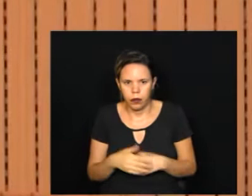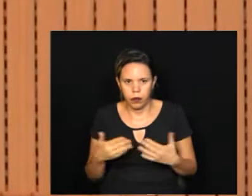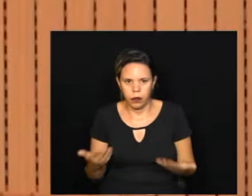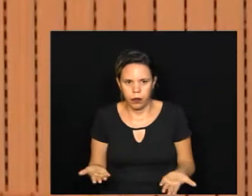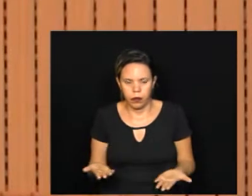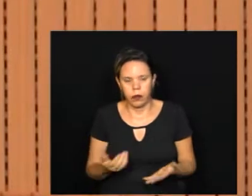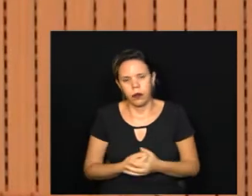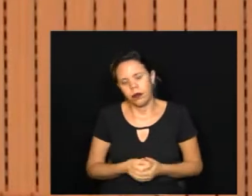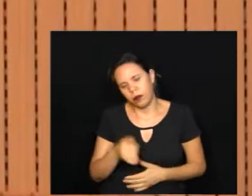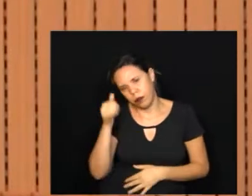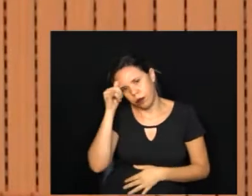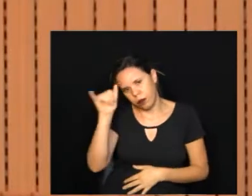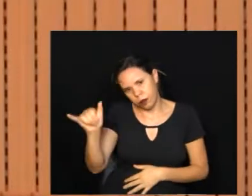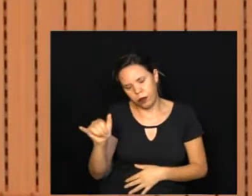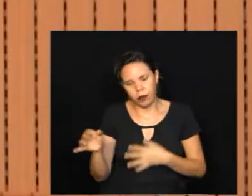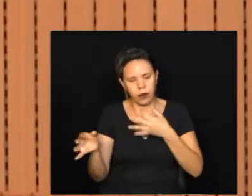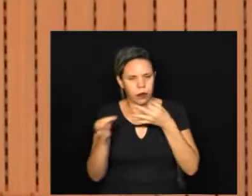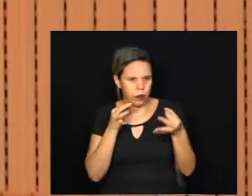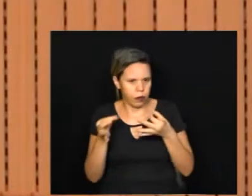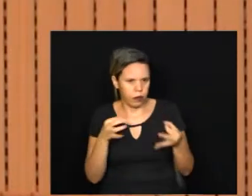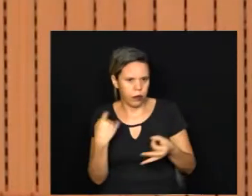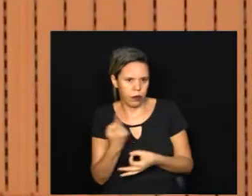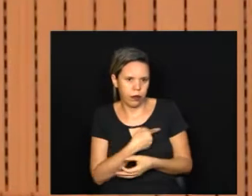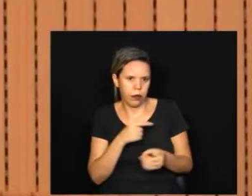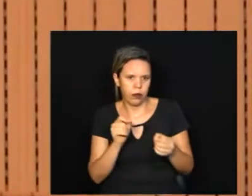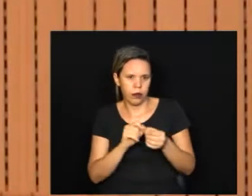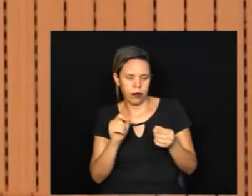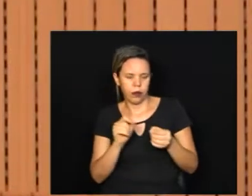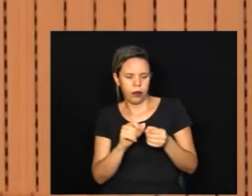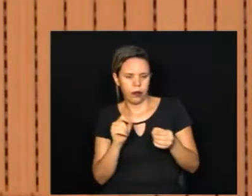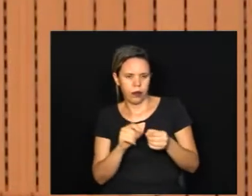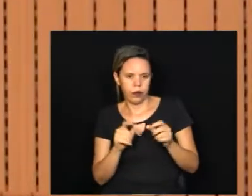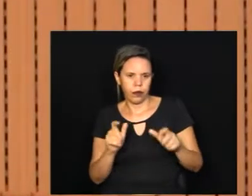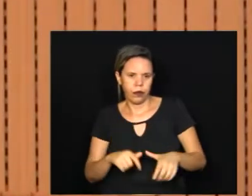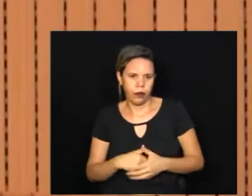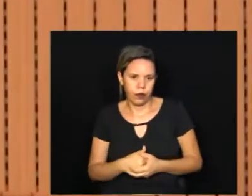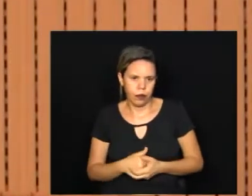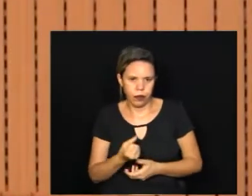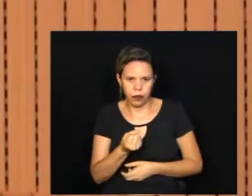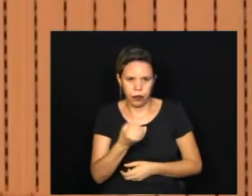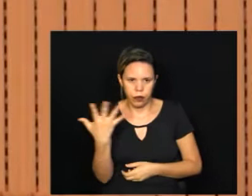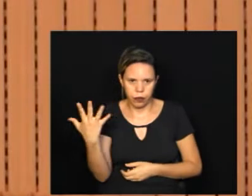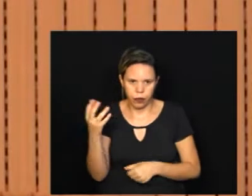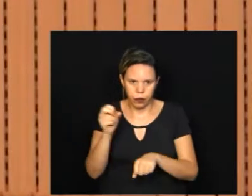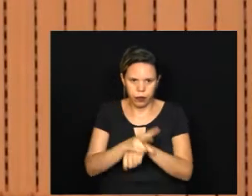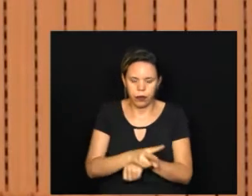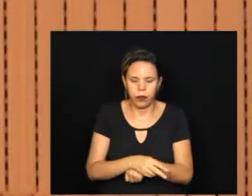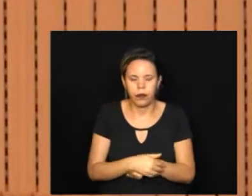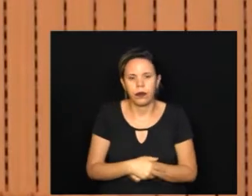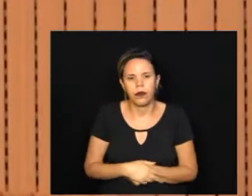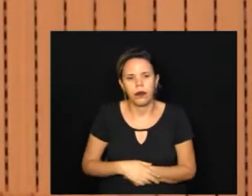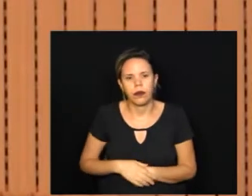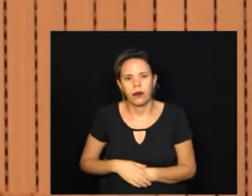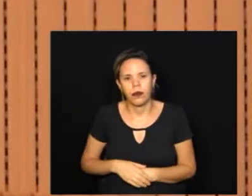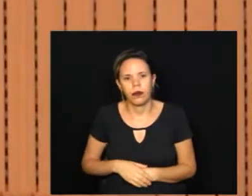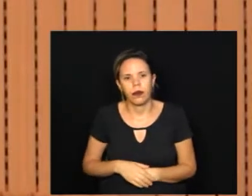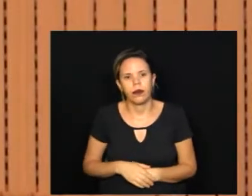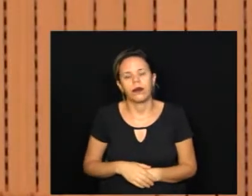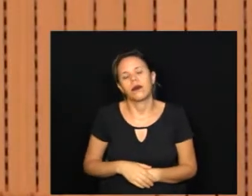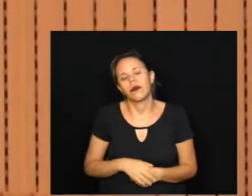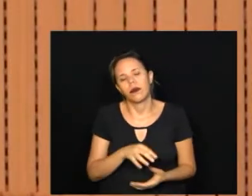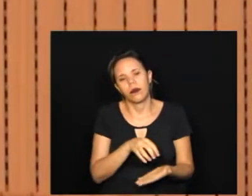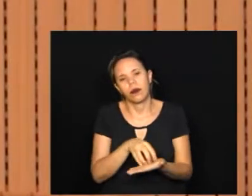para evitar essa crítica, nós fizemos uma alocação da quantidade de cargos nas